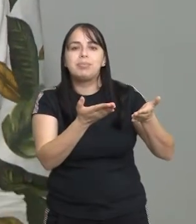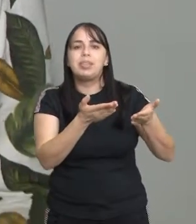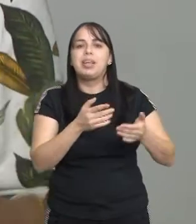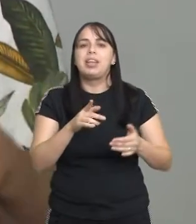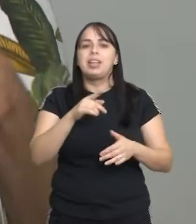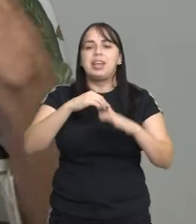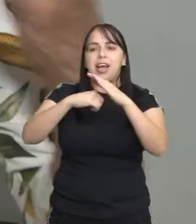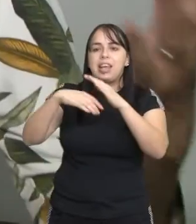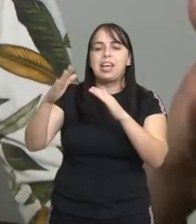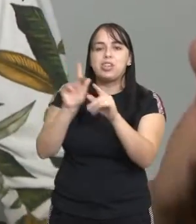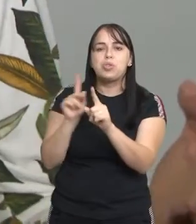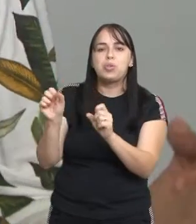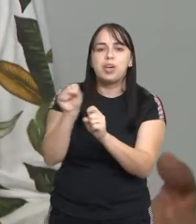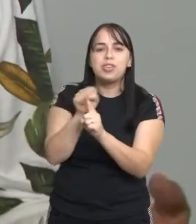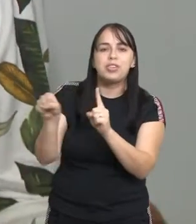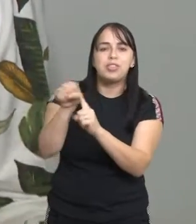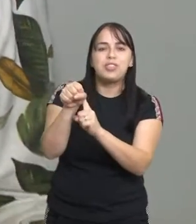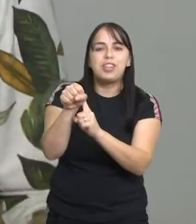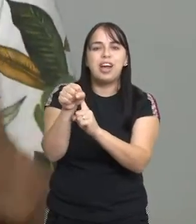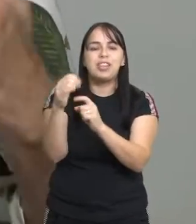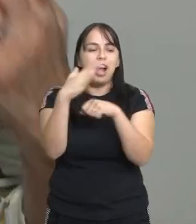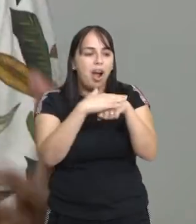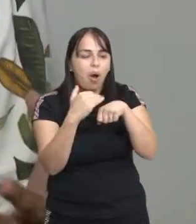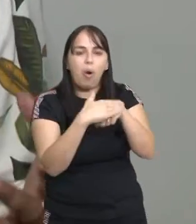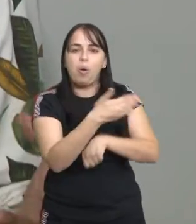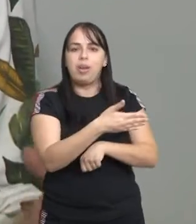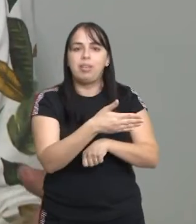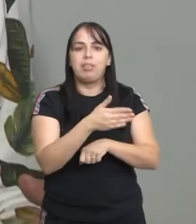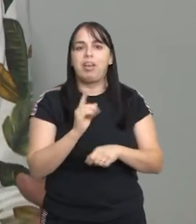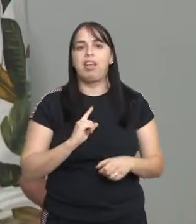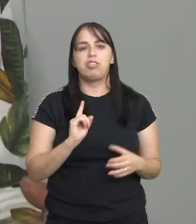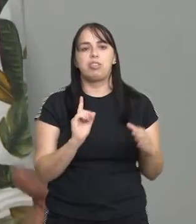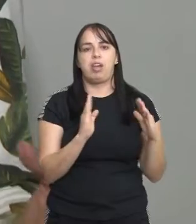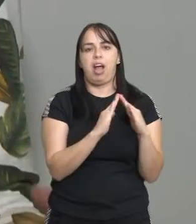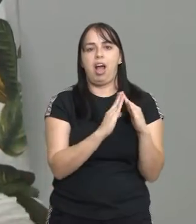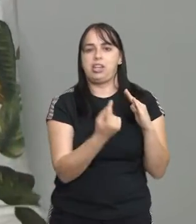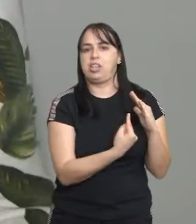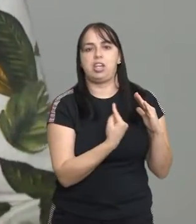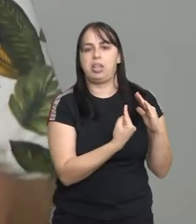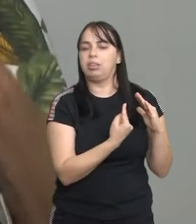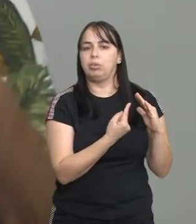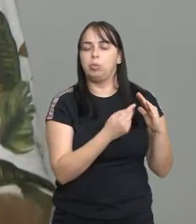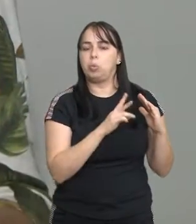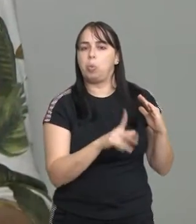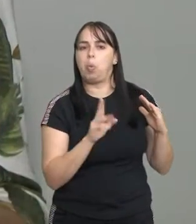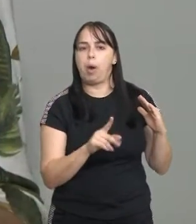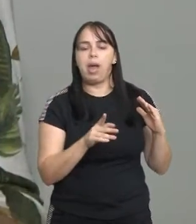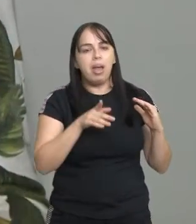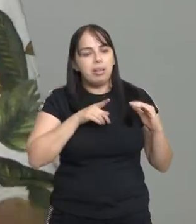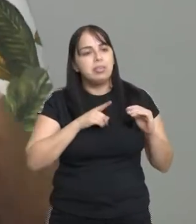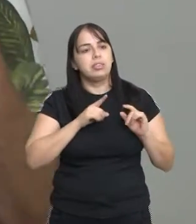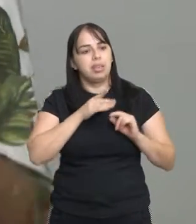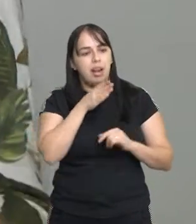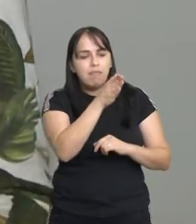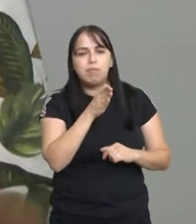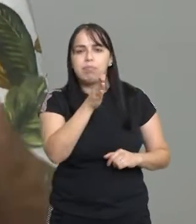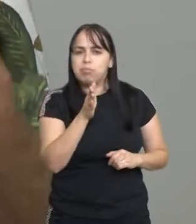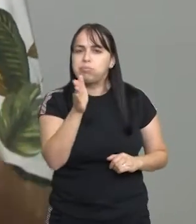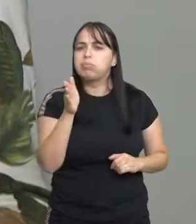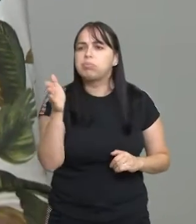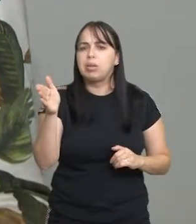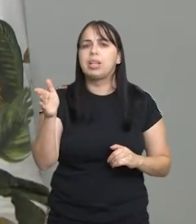esses adultos, sejam acolhidos pela sociedade, que eles não fiquem confinados dentro de suas casas. É isso nossa função, que eles